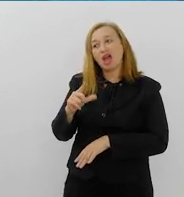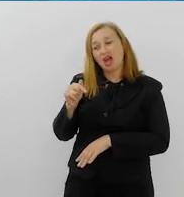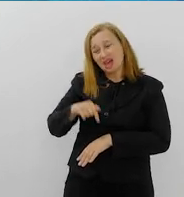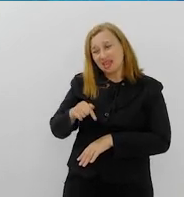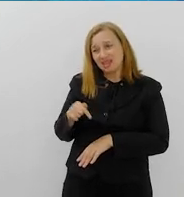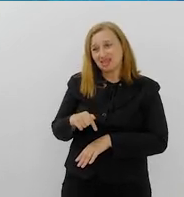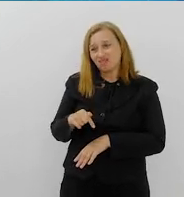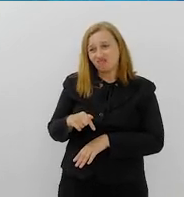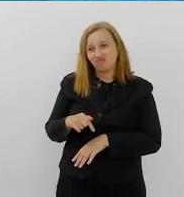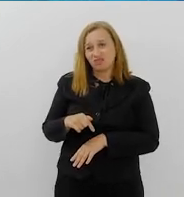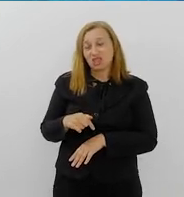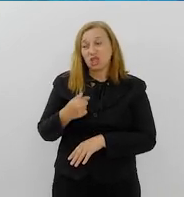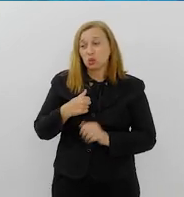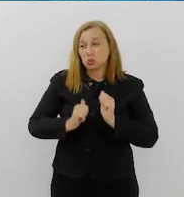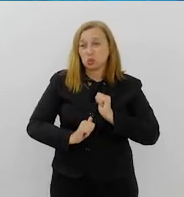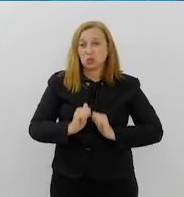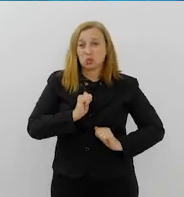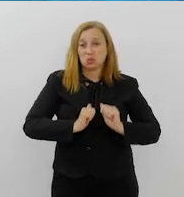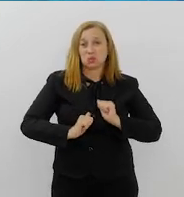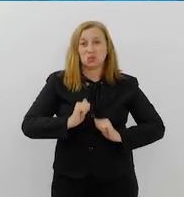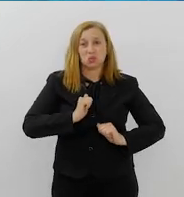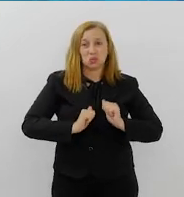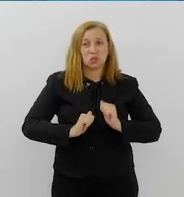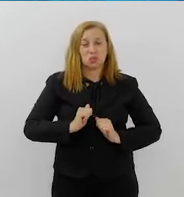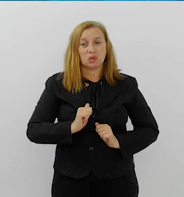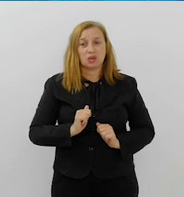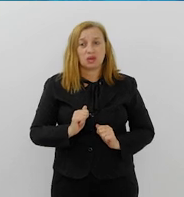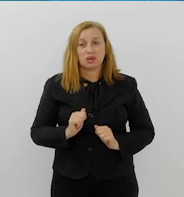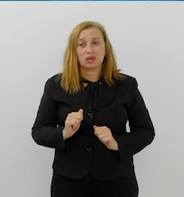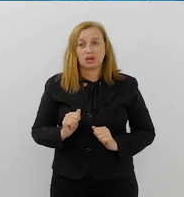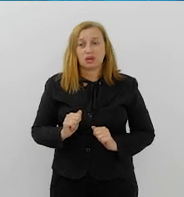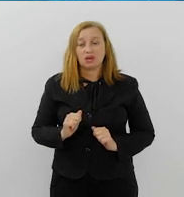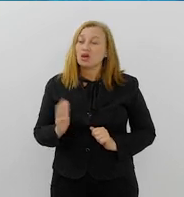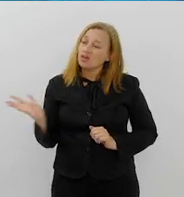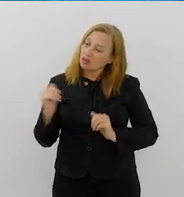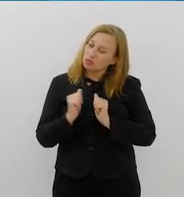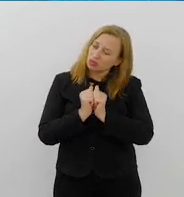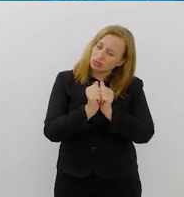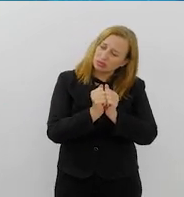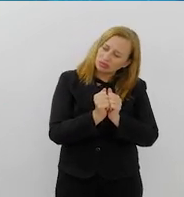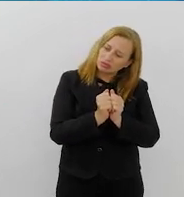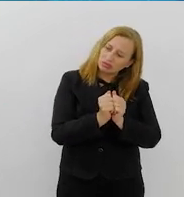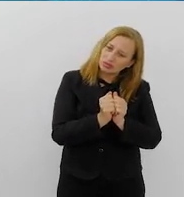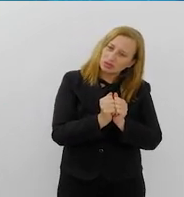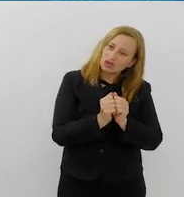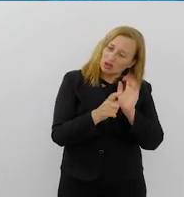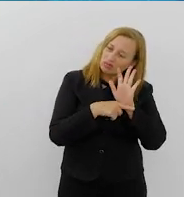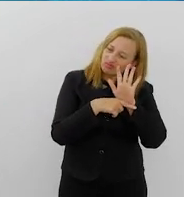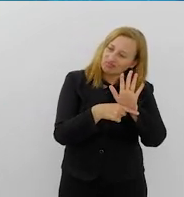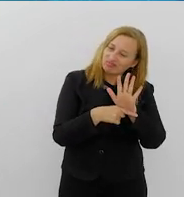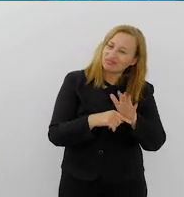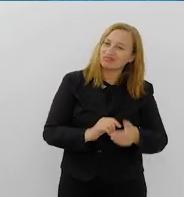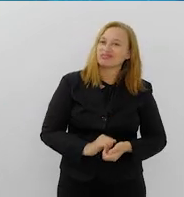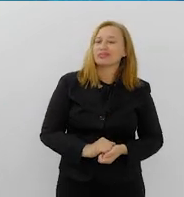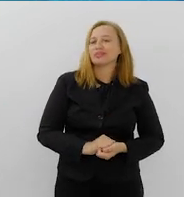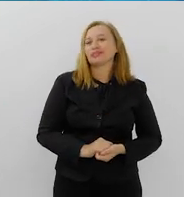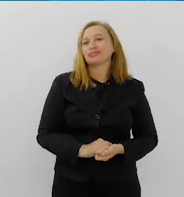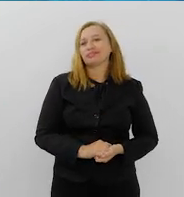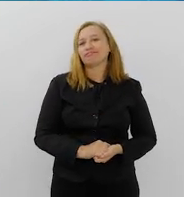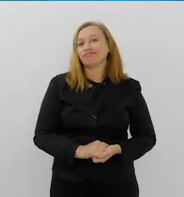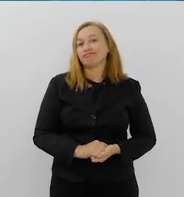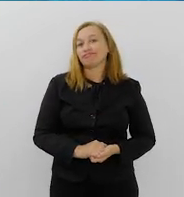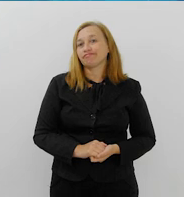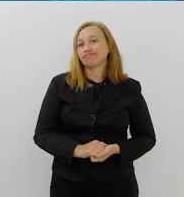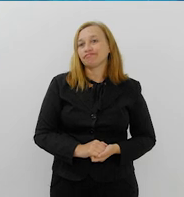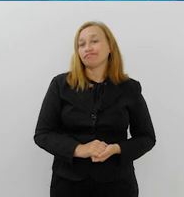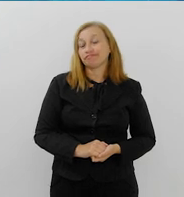ela: eu estou aqui agora muito ansiosa. E ela fala assim: vamos ali comigo, que eu vou te ajudar.